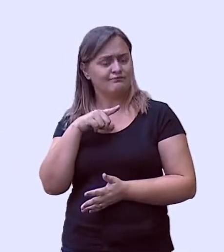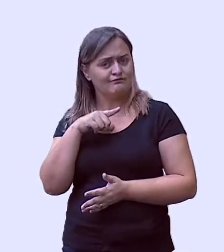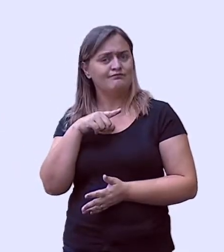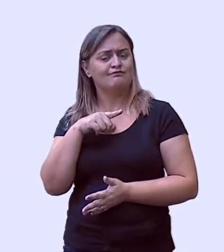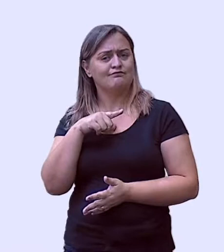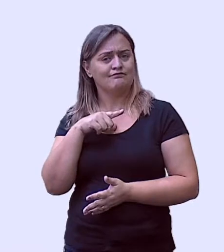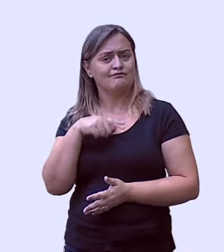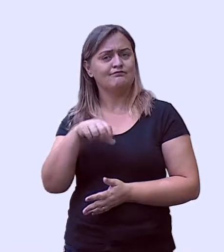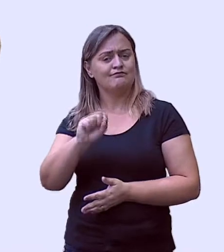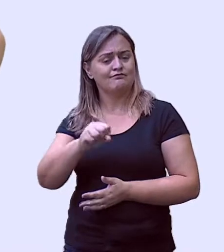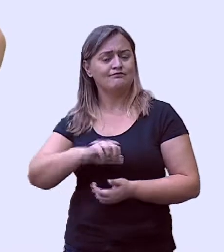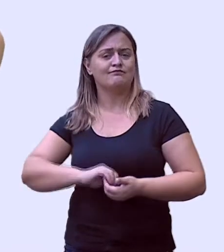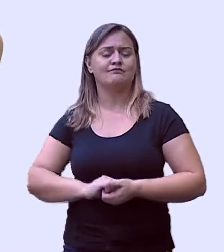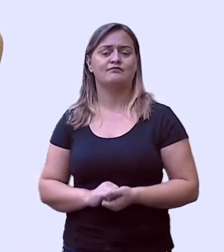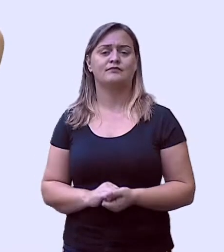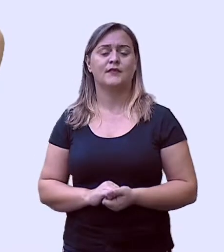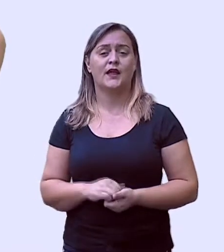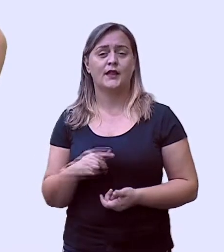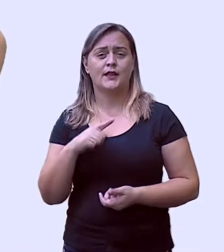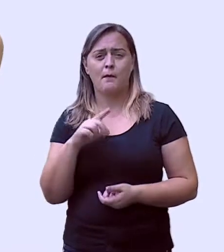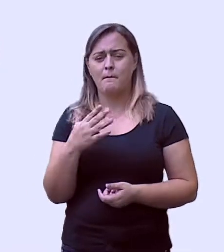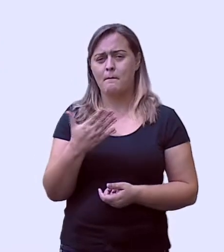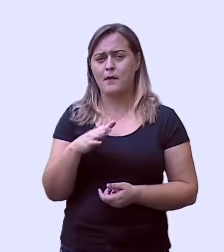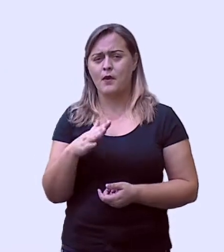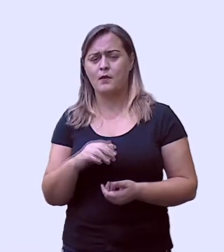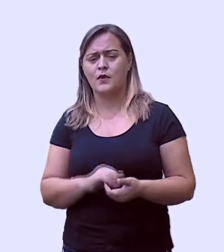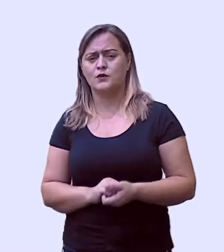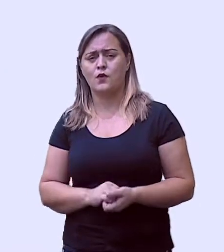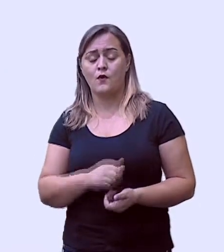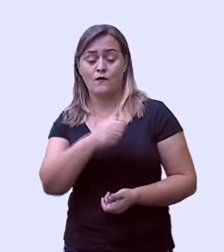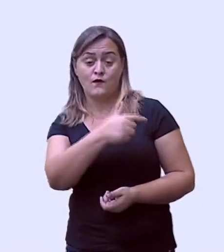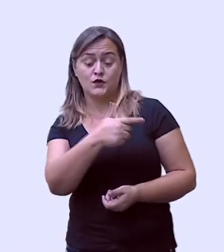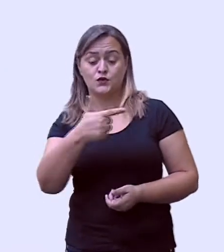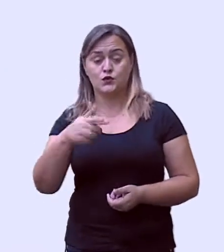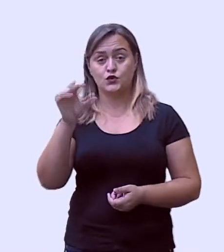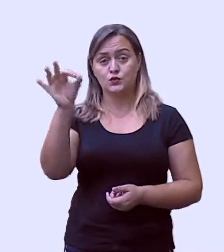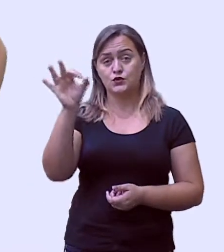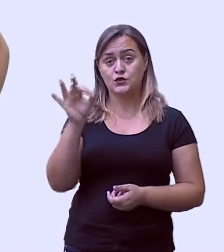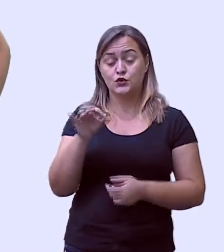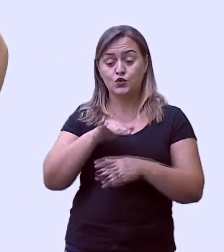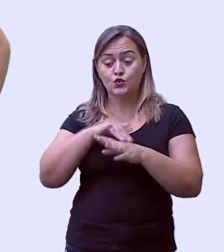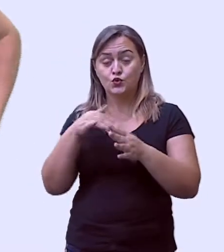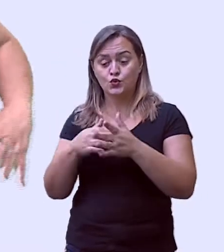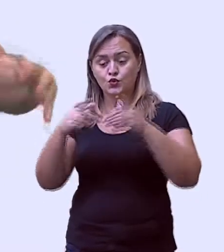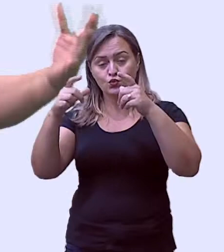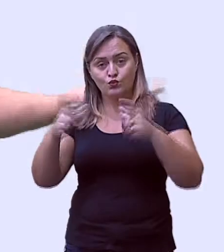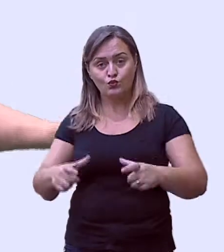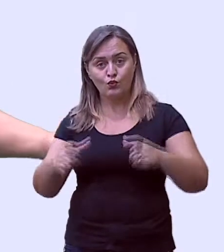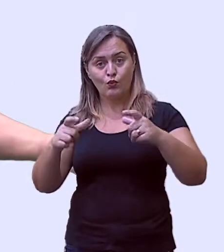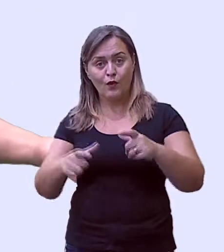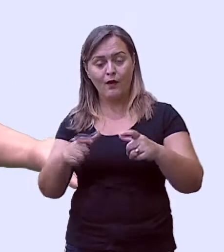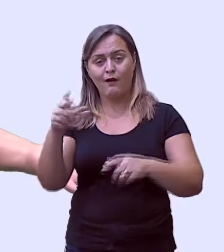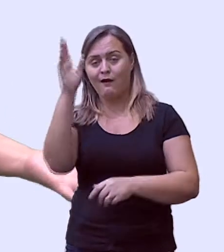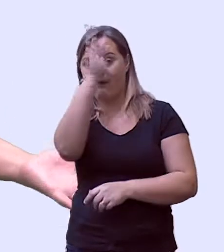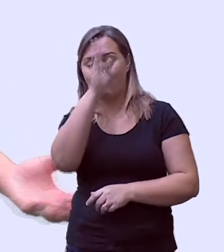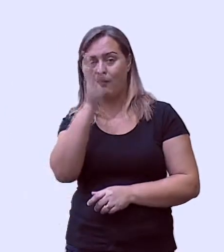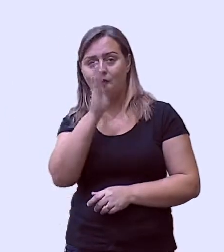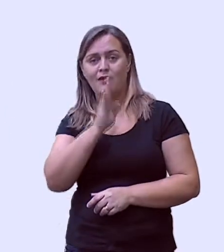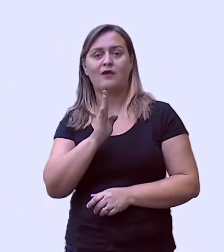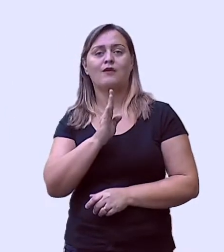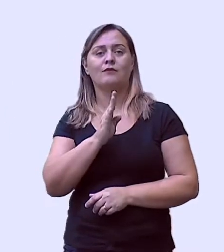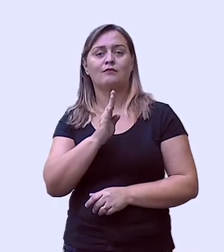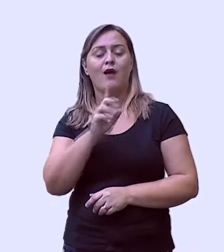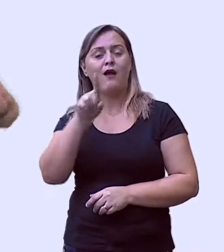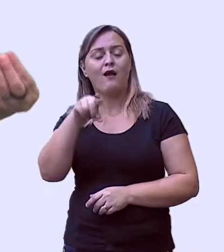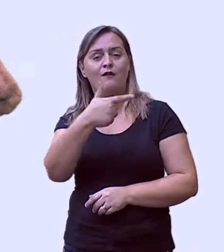compreendido dentro de cerca de 22% do território brasileiro. Ele vai se caracterizar por